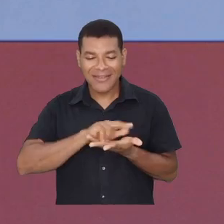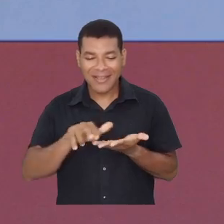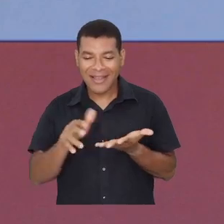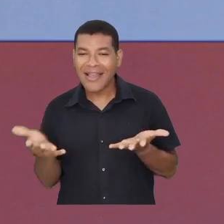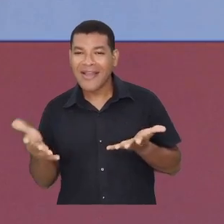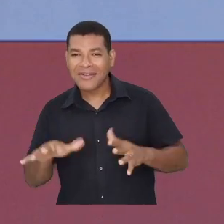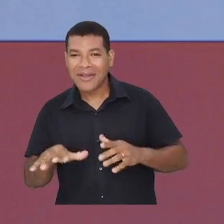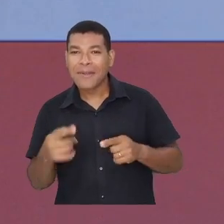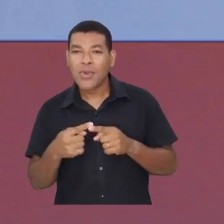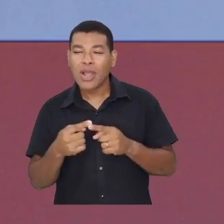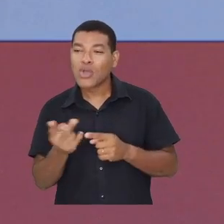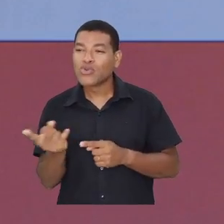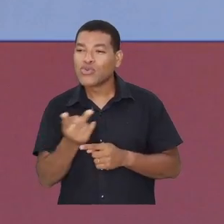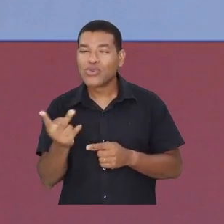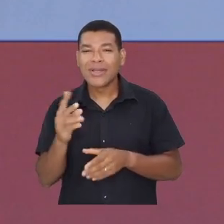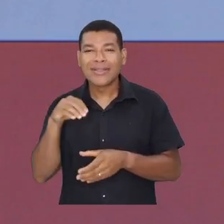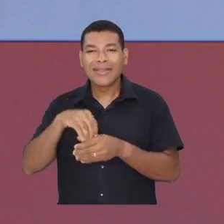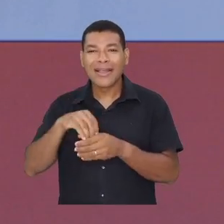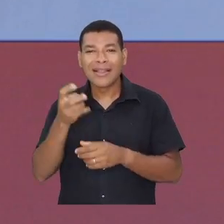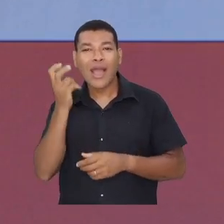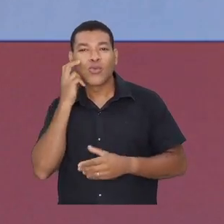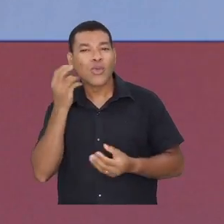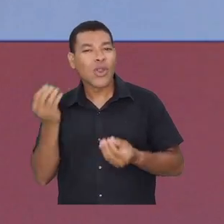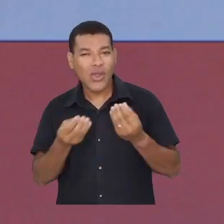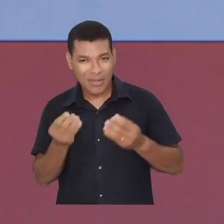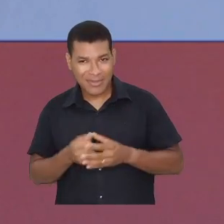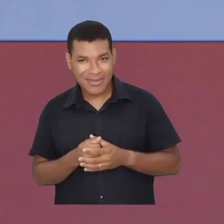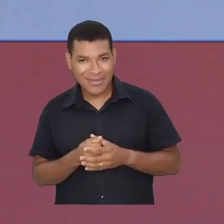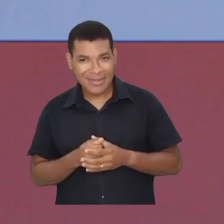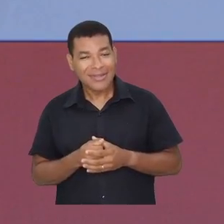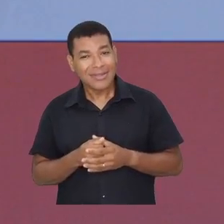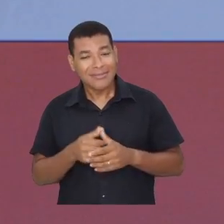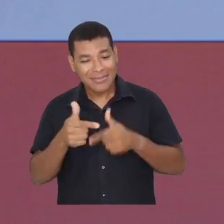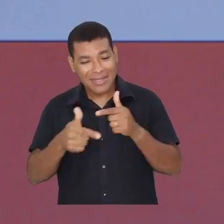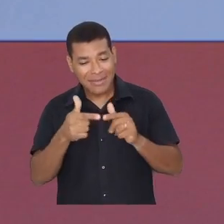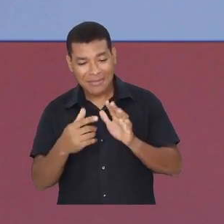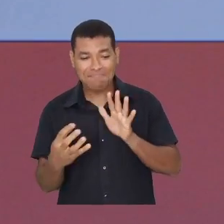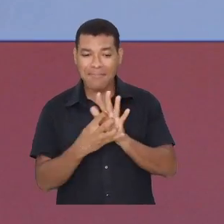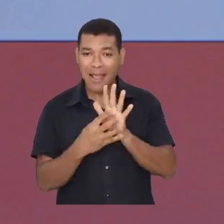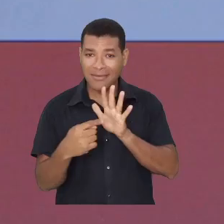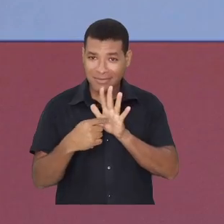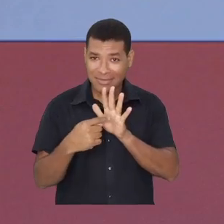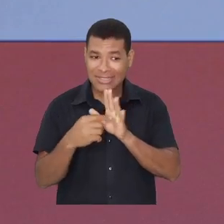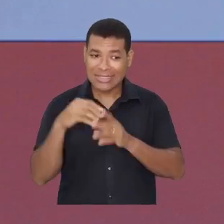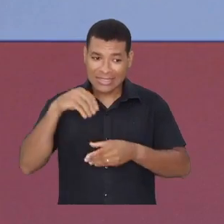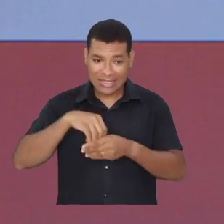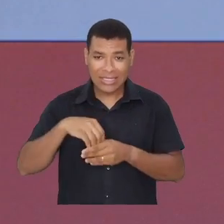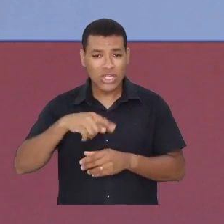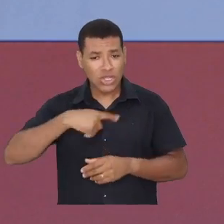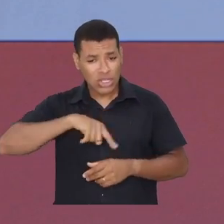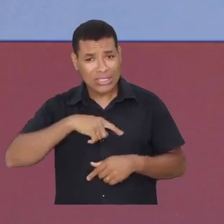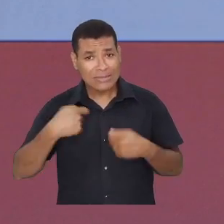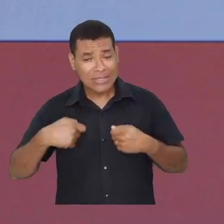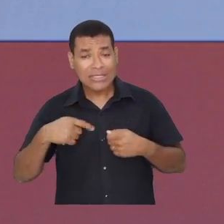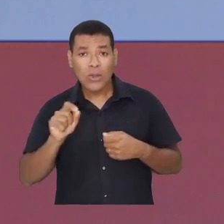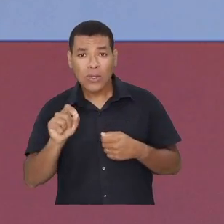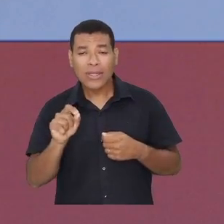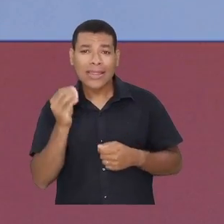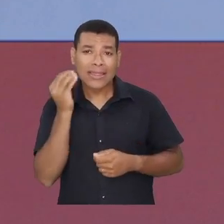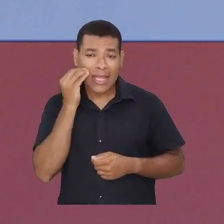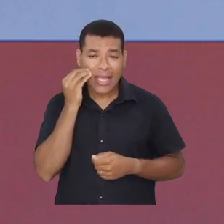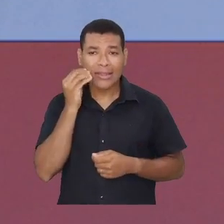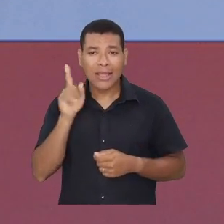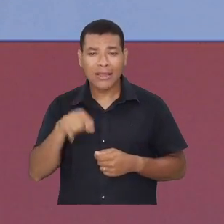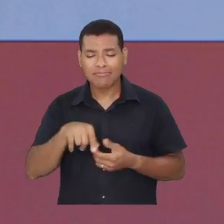falam de como é aquela cultura, né? Uhum. Então, o trabalho de marca... neste trabalho, a gente tem que tentar traduzir